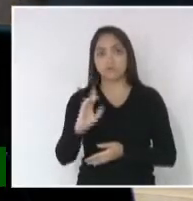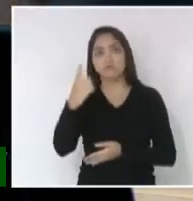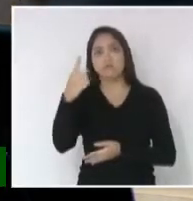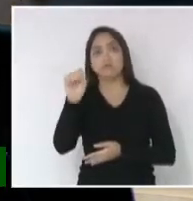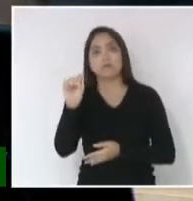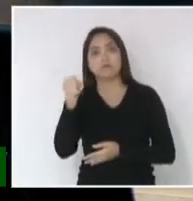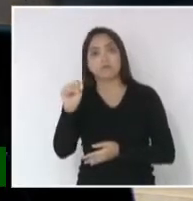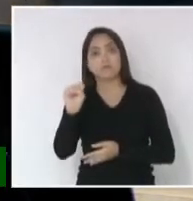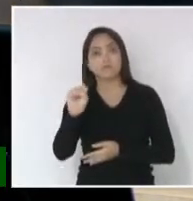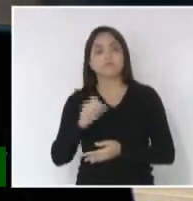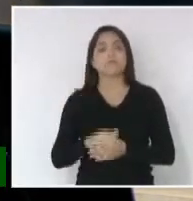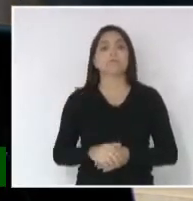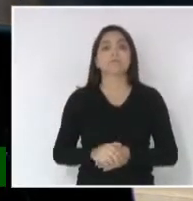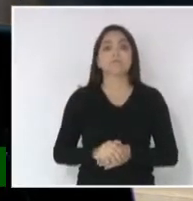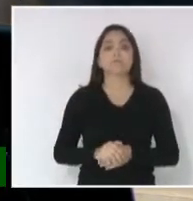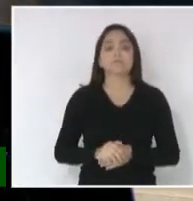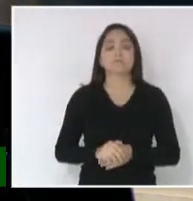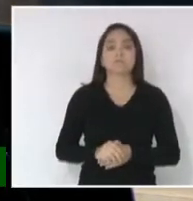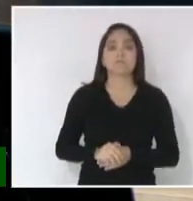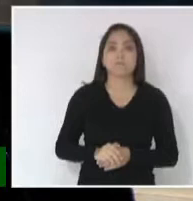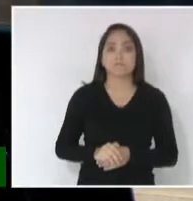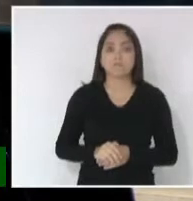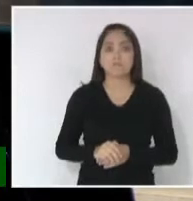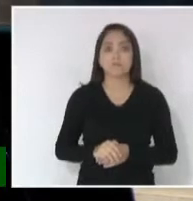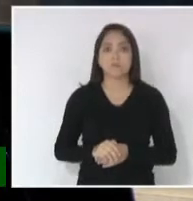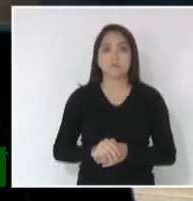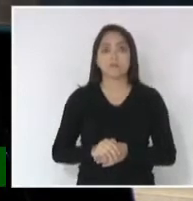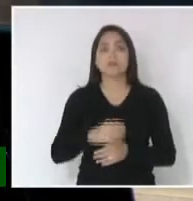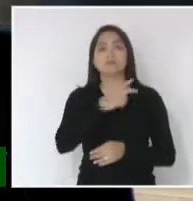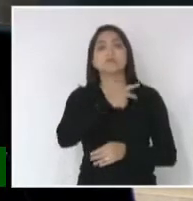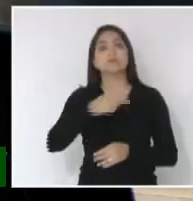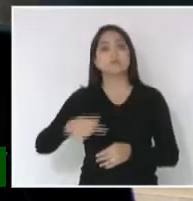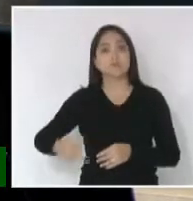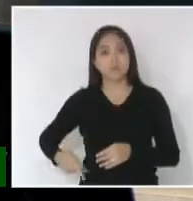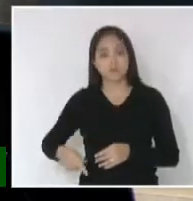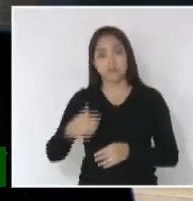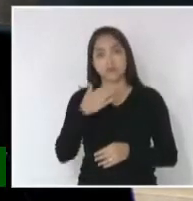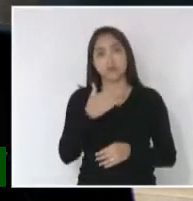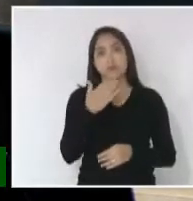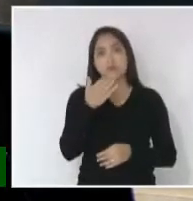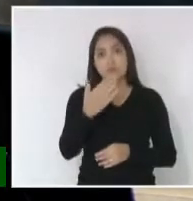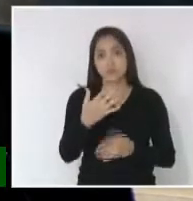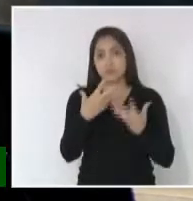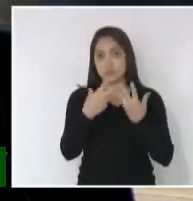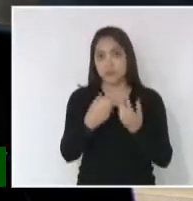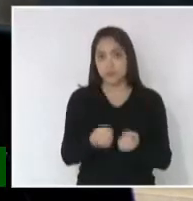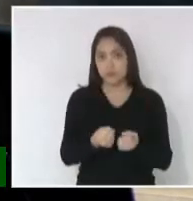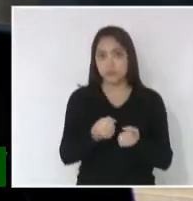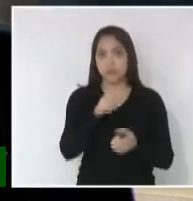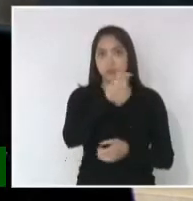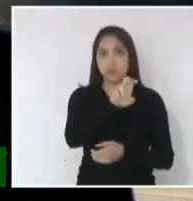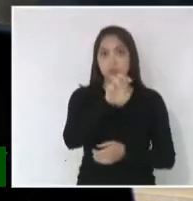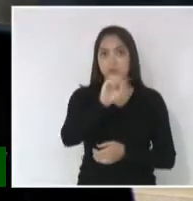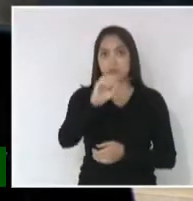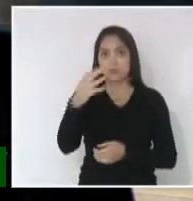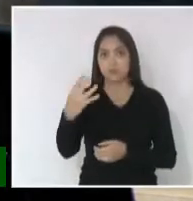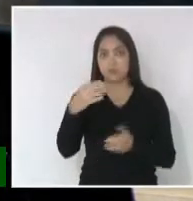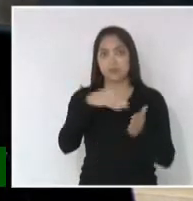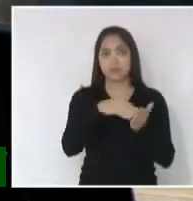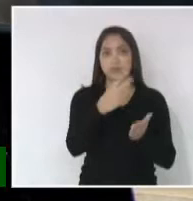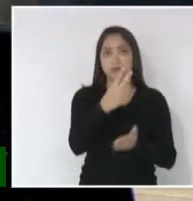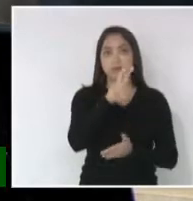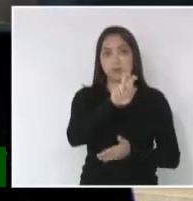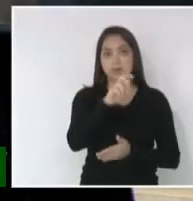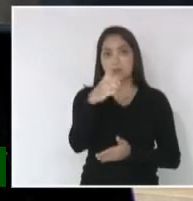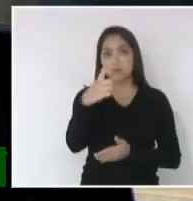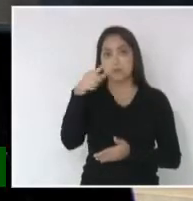190/2018. Outro sim. O senhor presidente deferiu os requerimentos 504 a 517/2018